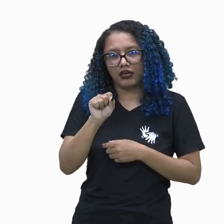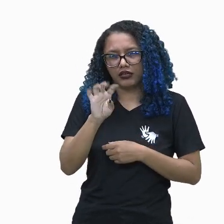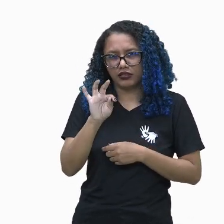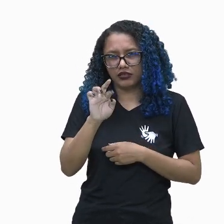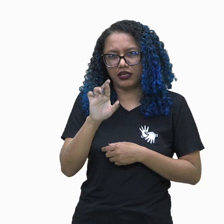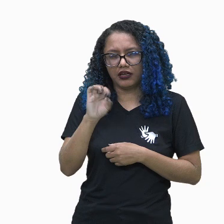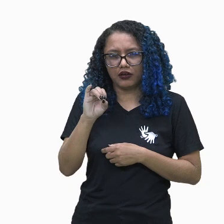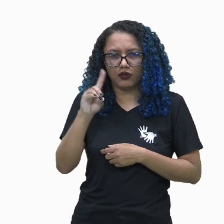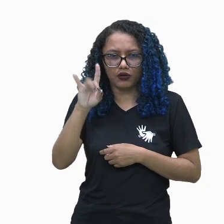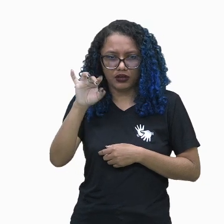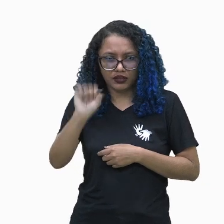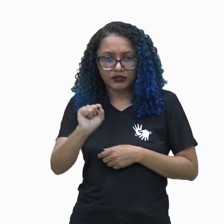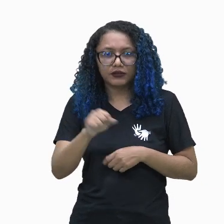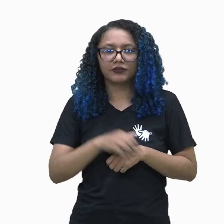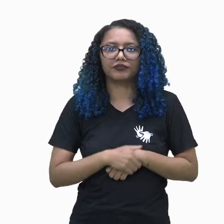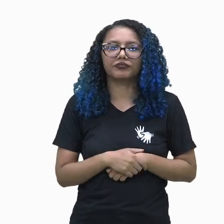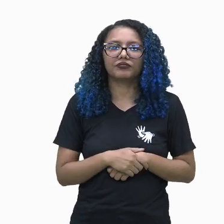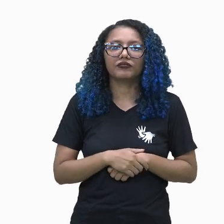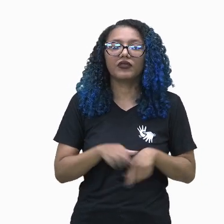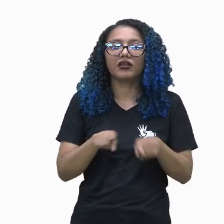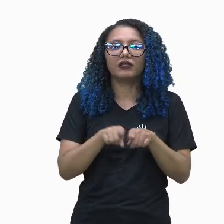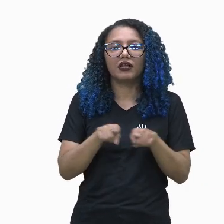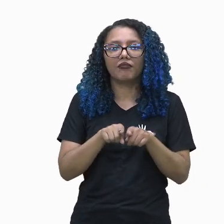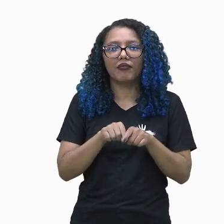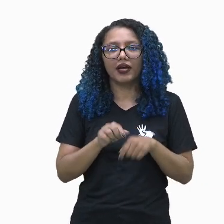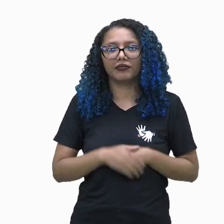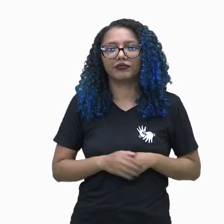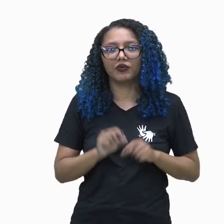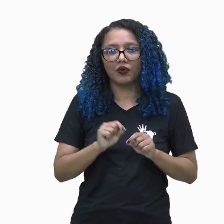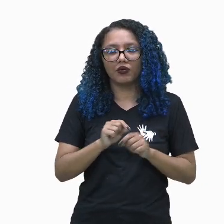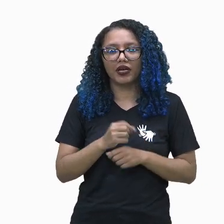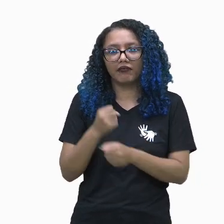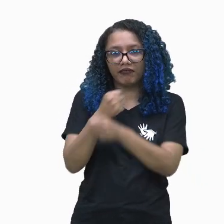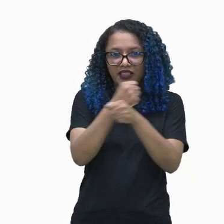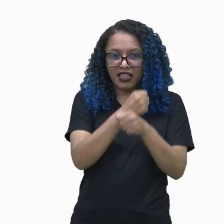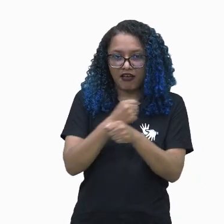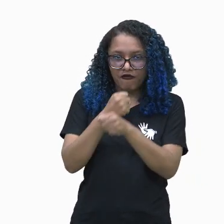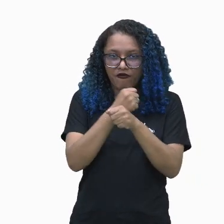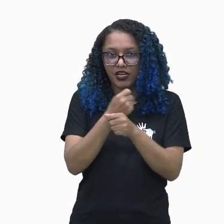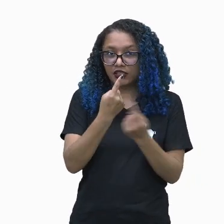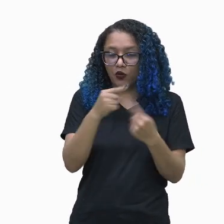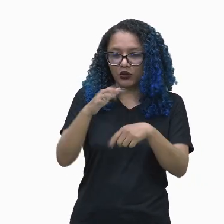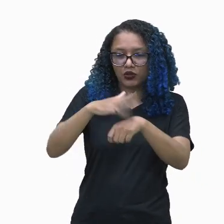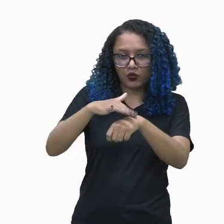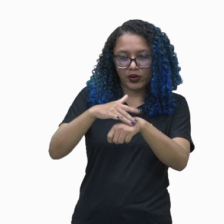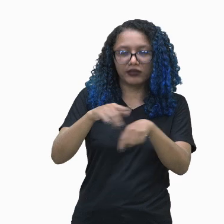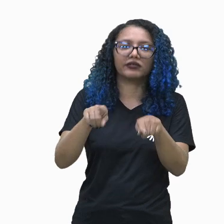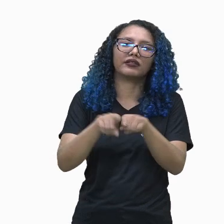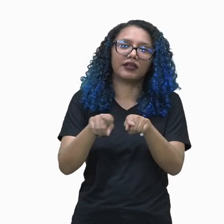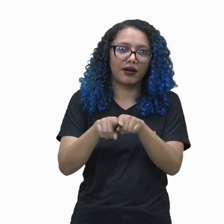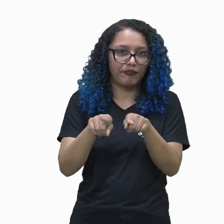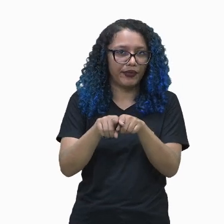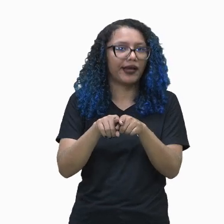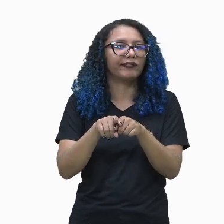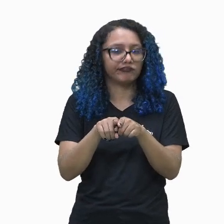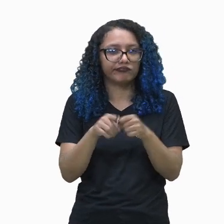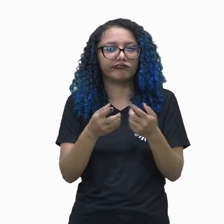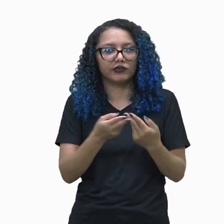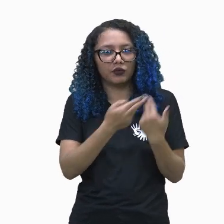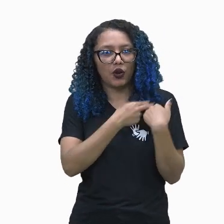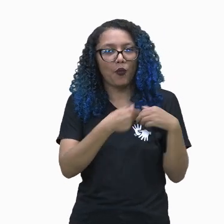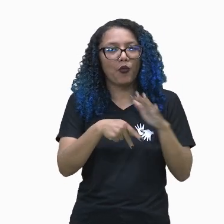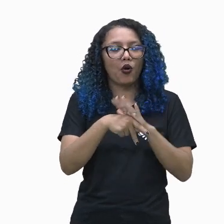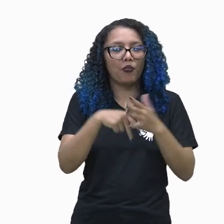como anticorpos na defesa contra os patógenos é uma das funções de determinadas proteínas, para vocês verem como tem